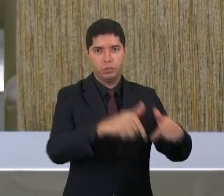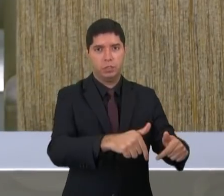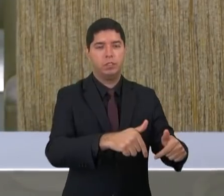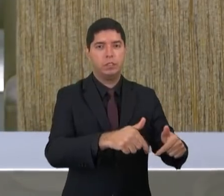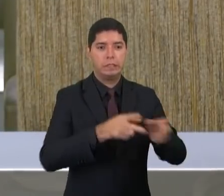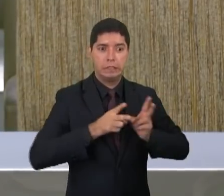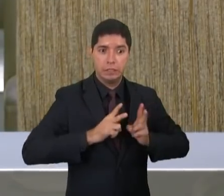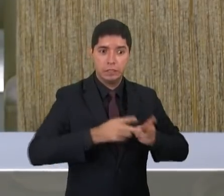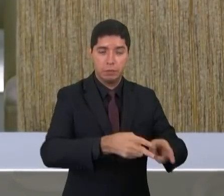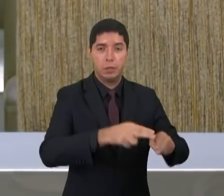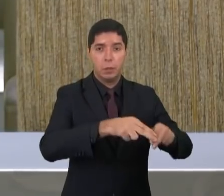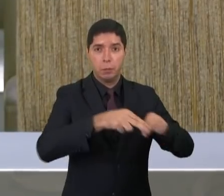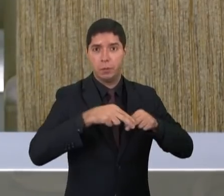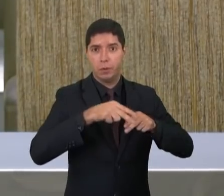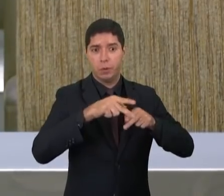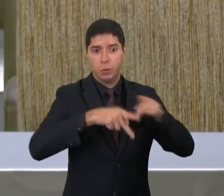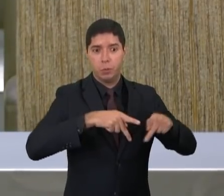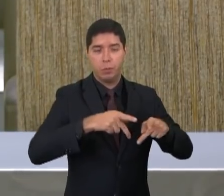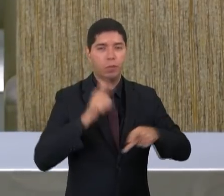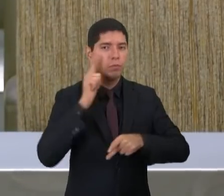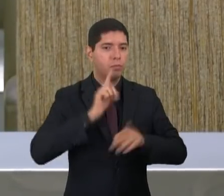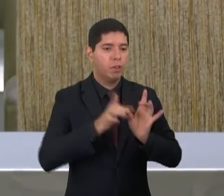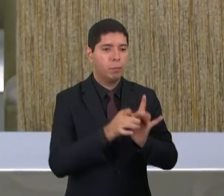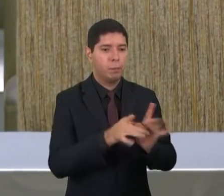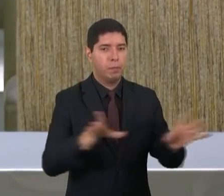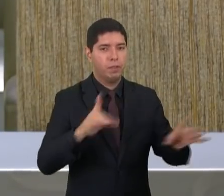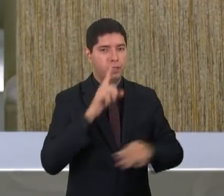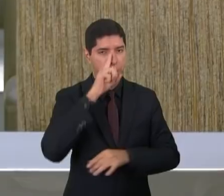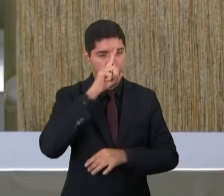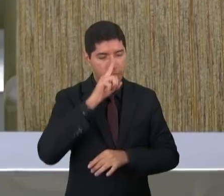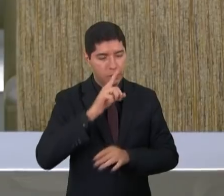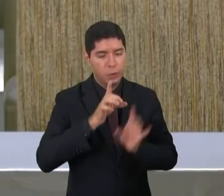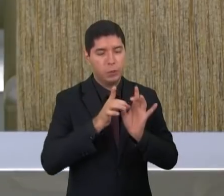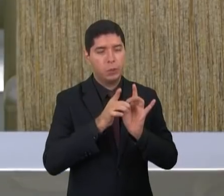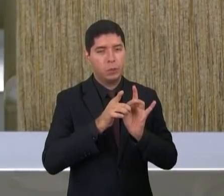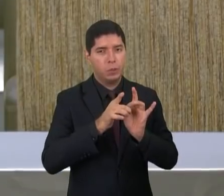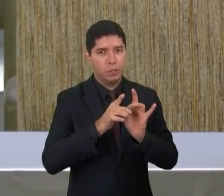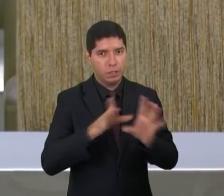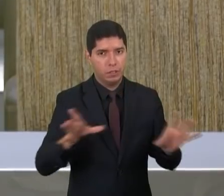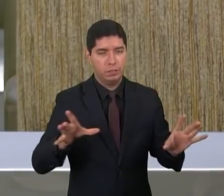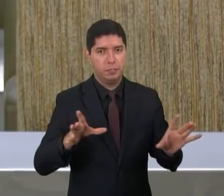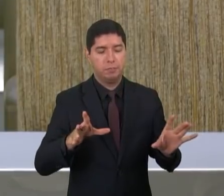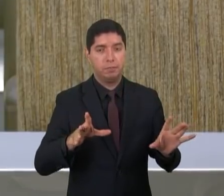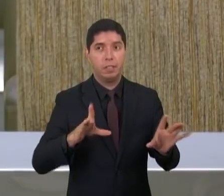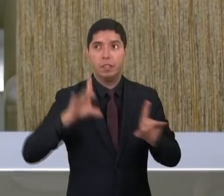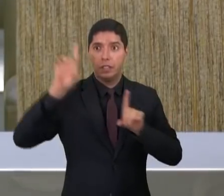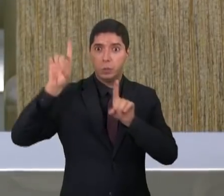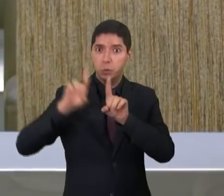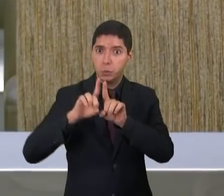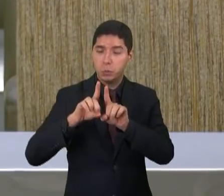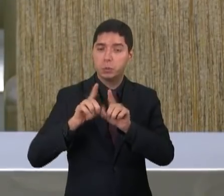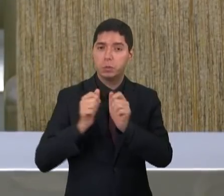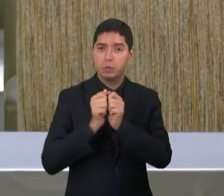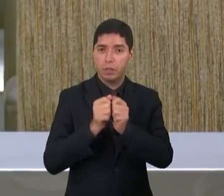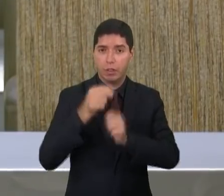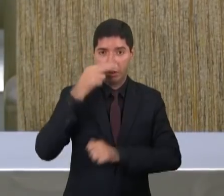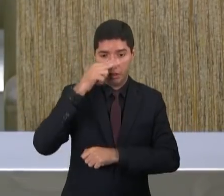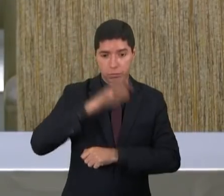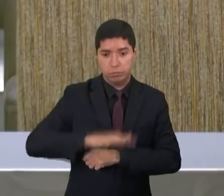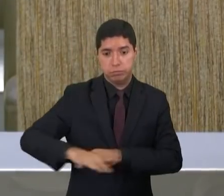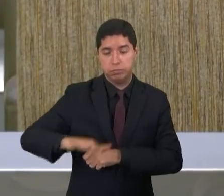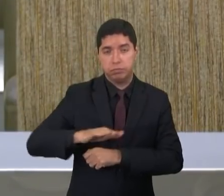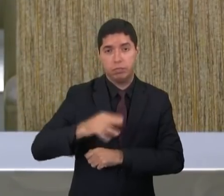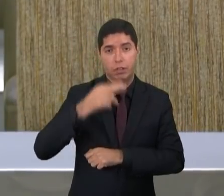povo. Deus está ao lado da sua igreja. Deus está